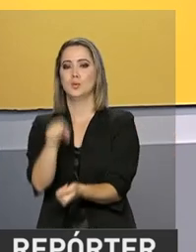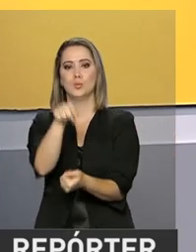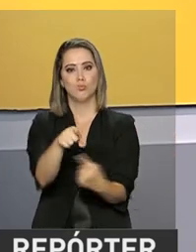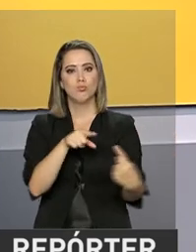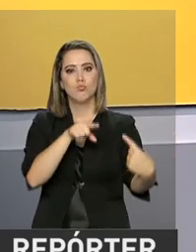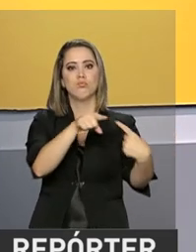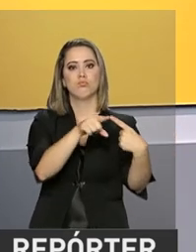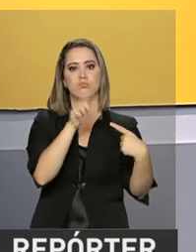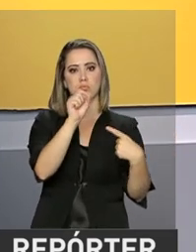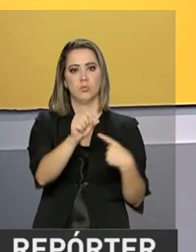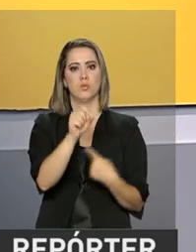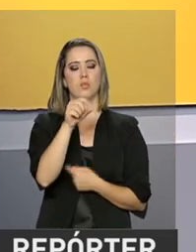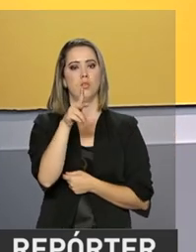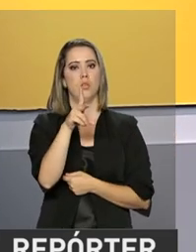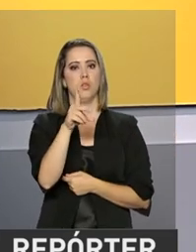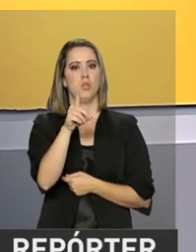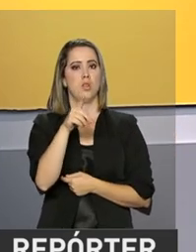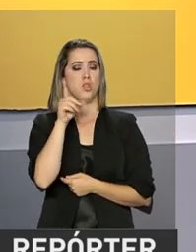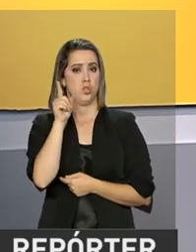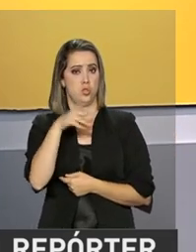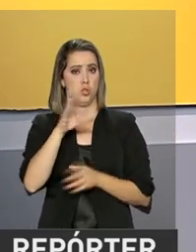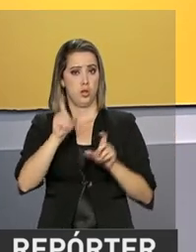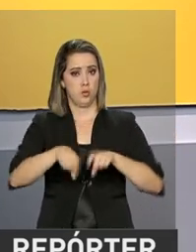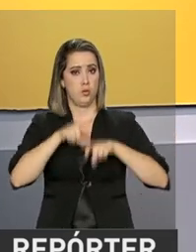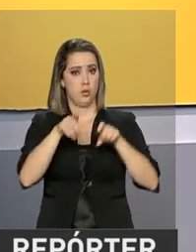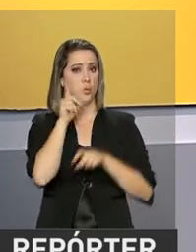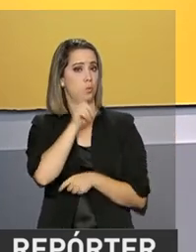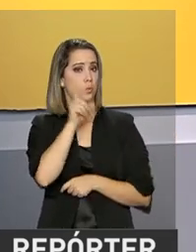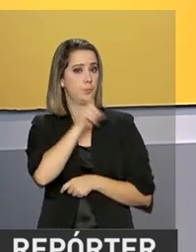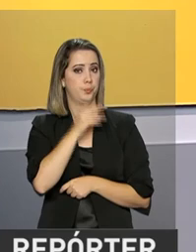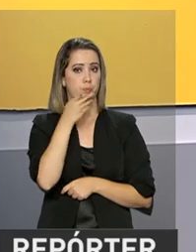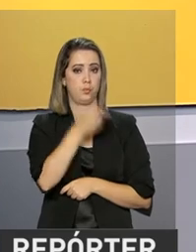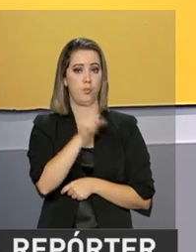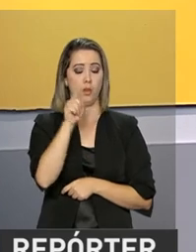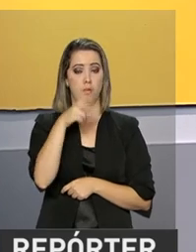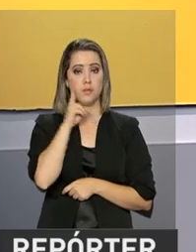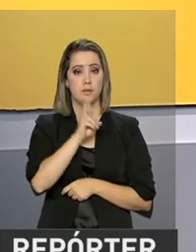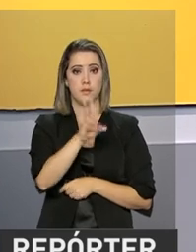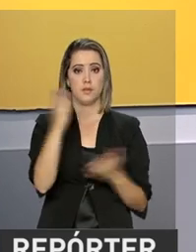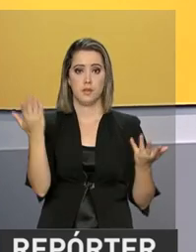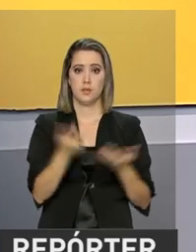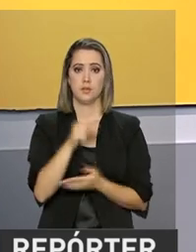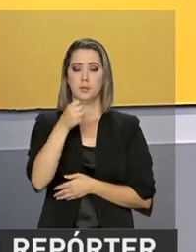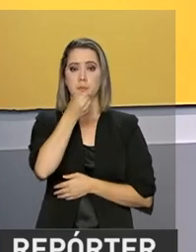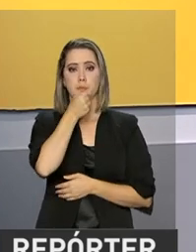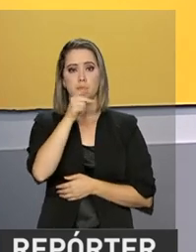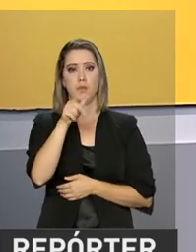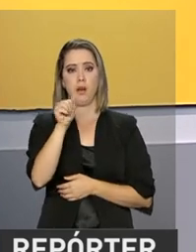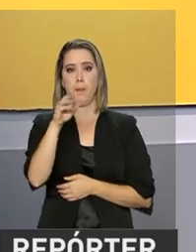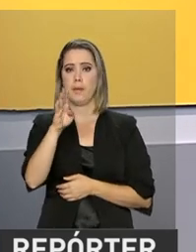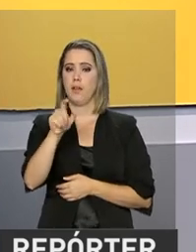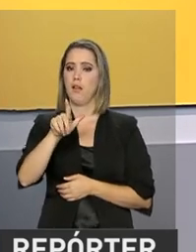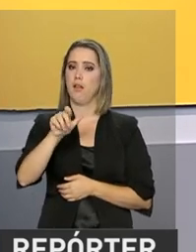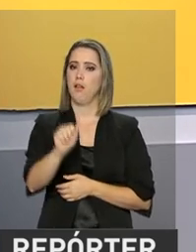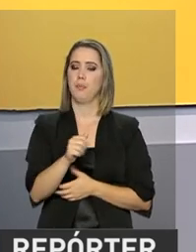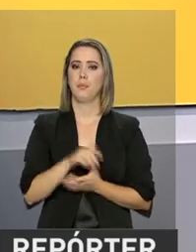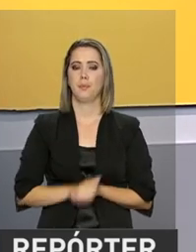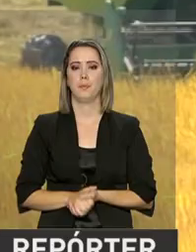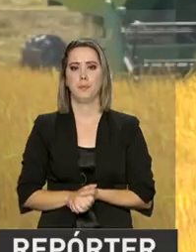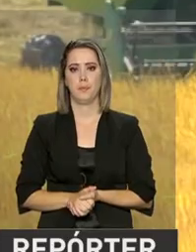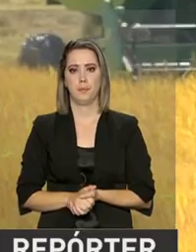dados do Departamento de Agricultura dos Estados Unidos. É o que você vai ver agora na reportagem de Gabriela